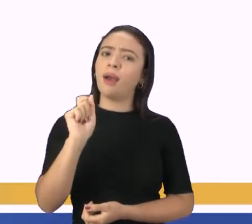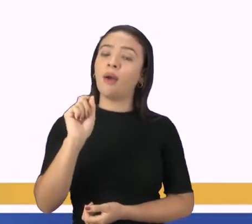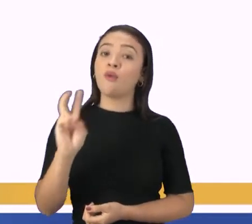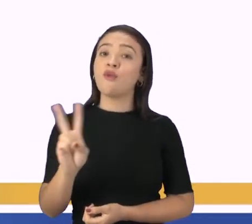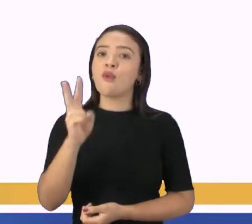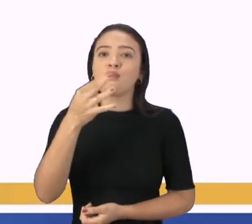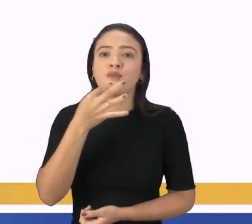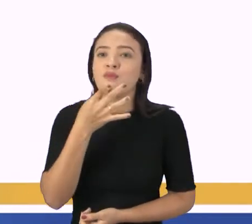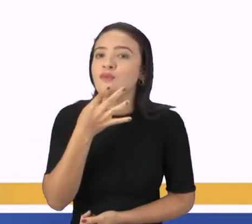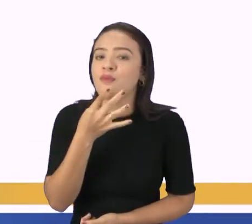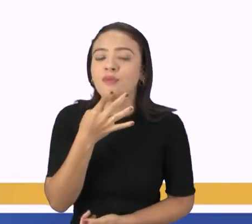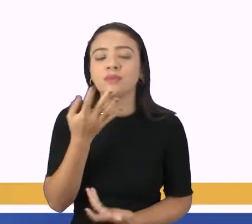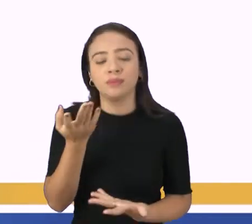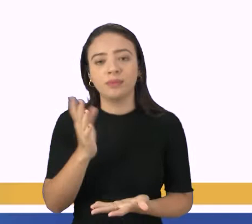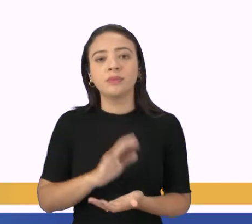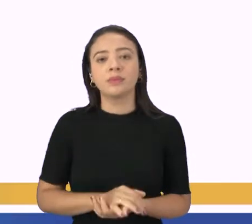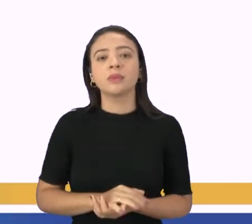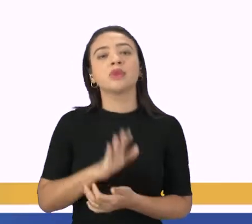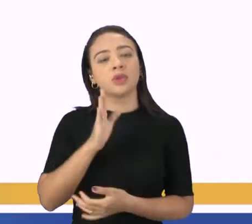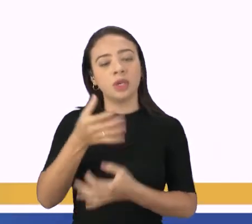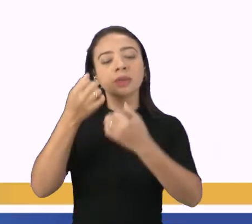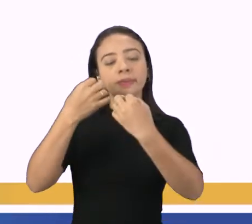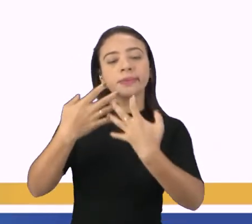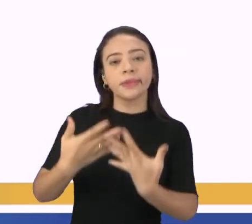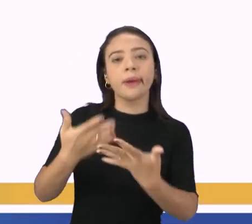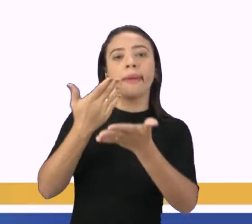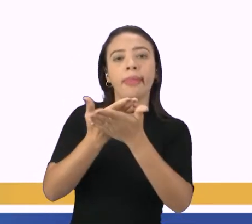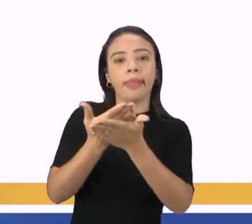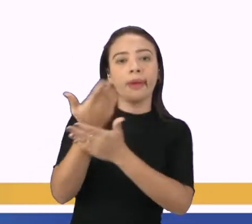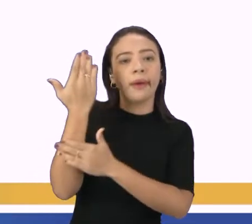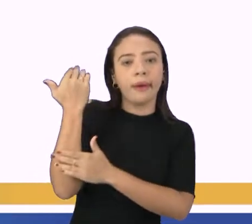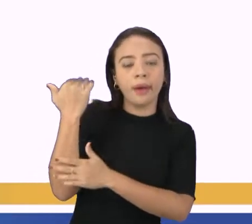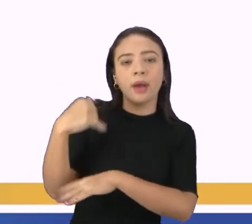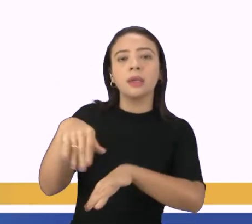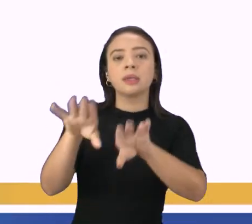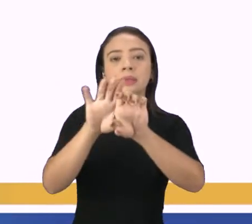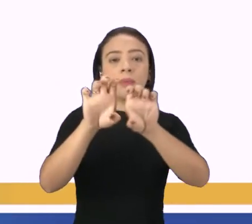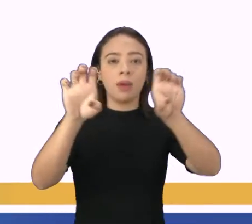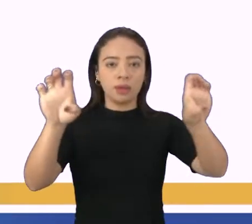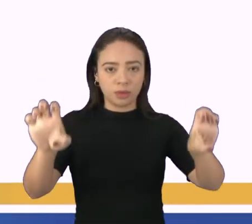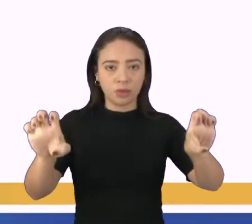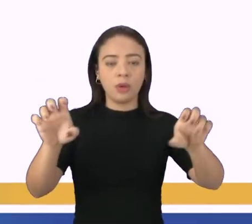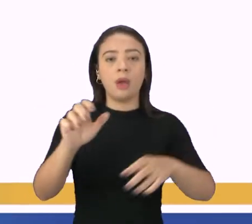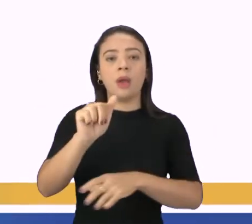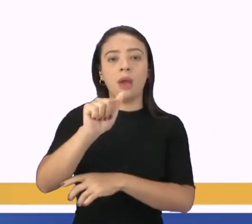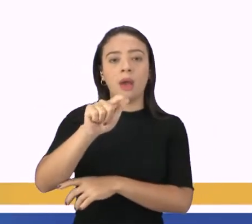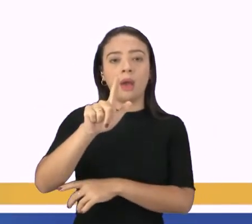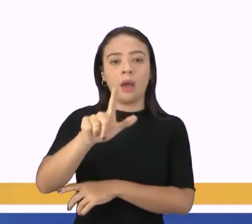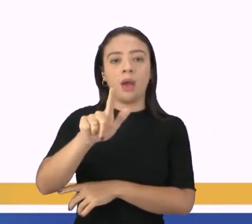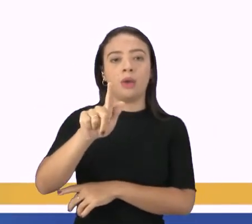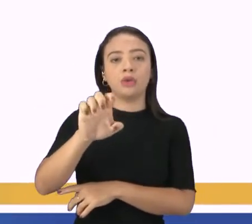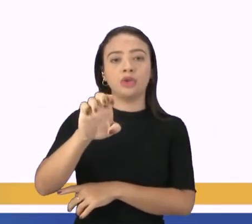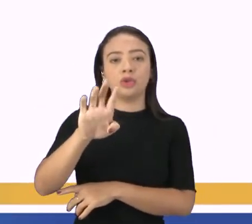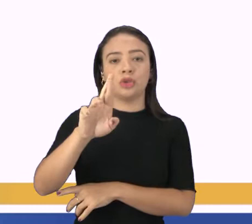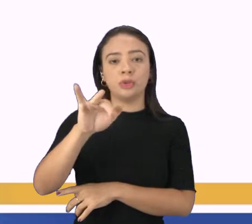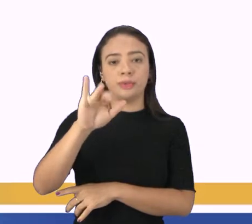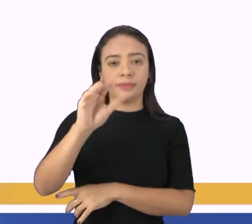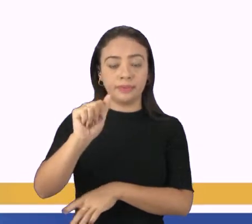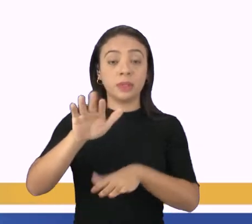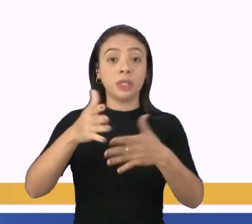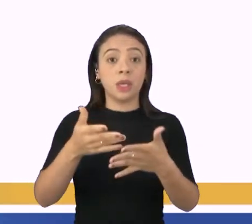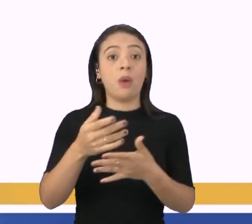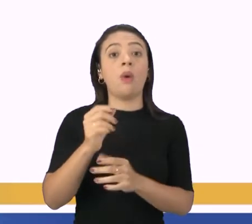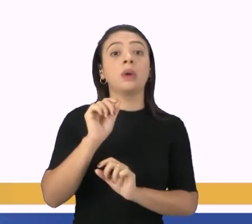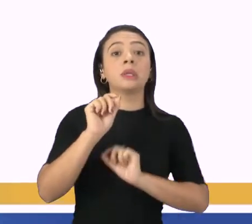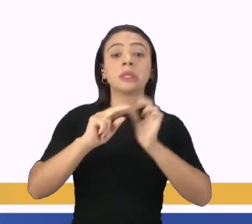é o valor desconhecido, como nós falamos lá anteriormente nas aulas de expressões algébricas. Então, essa incógnita vai ser o meu